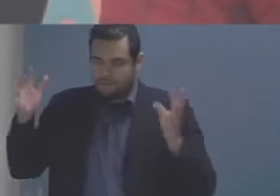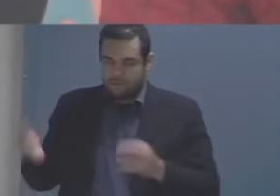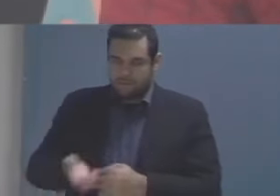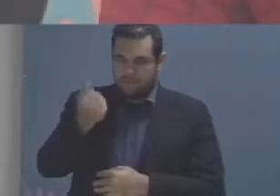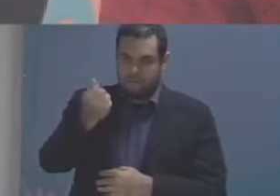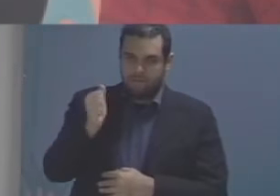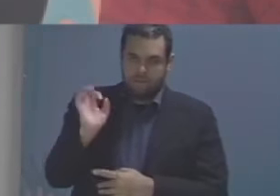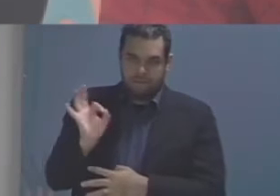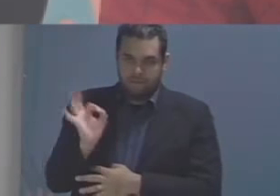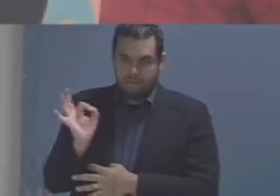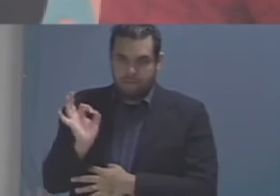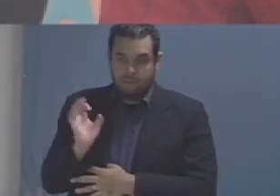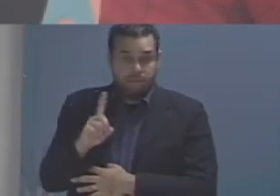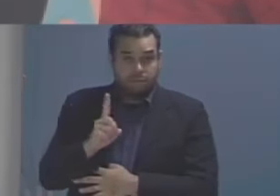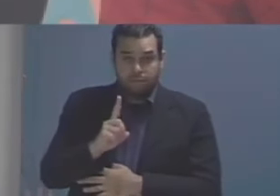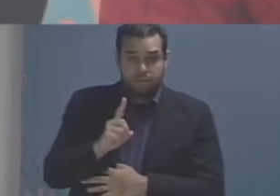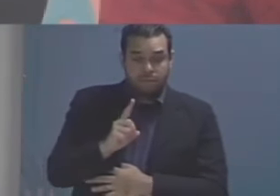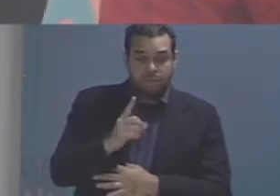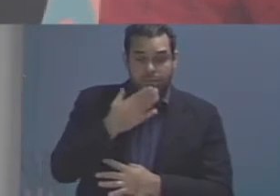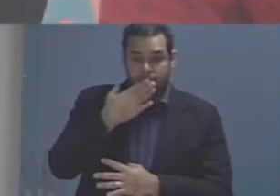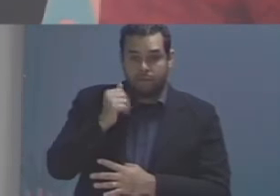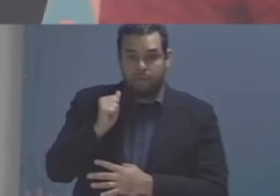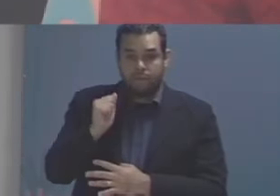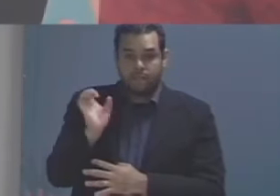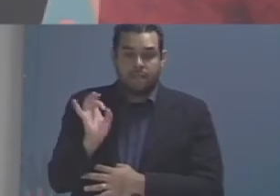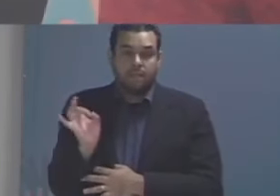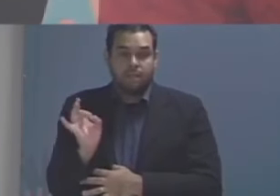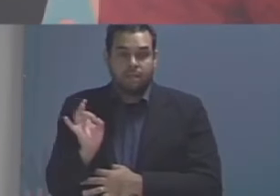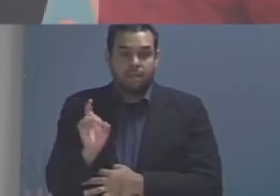fala em nenhum momento de cura gay. O que ele fala é de